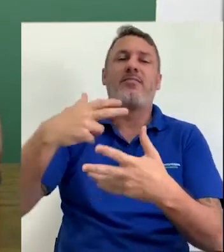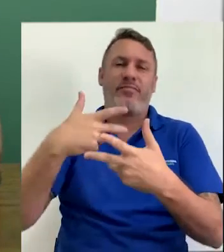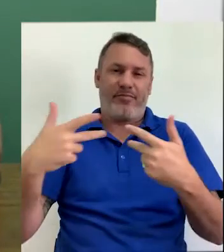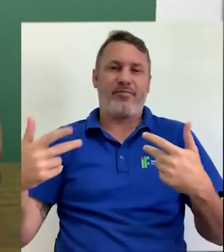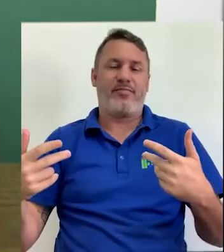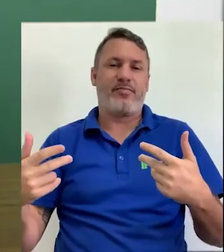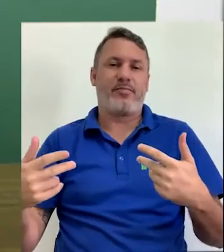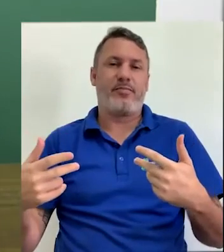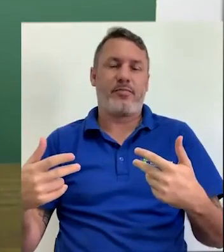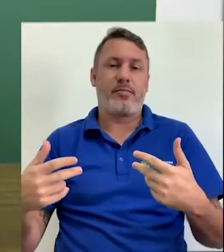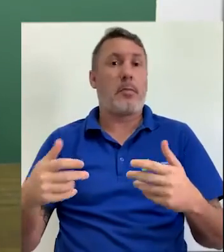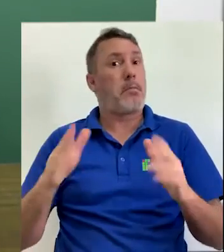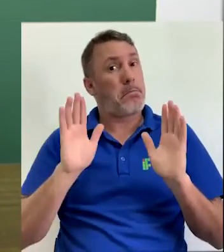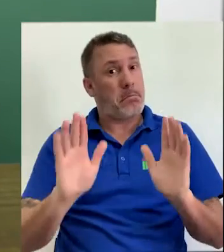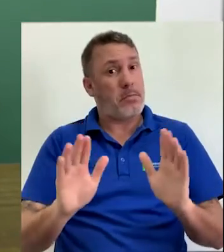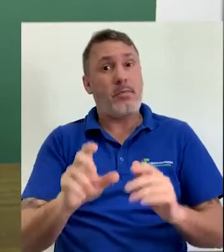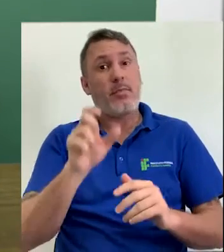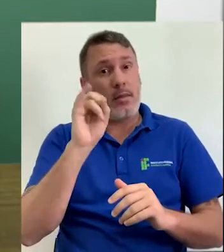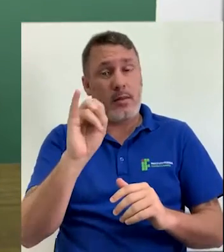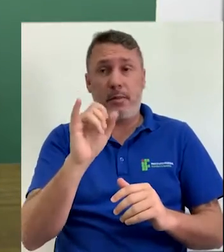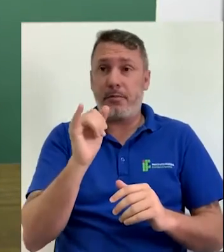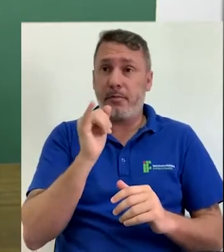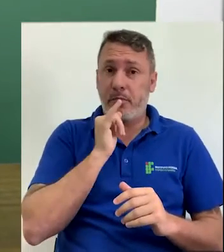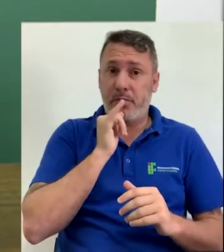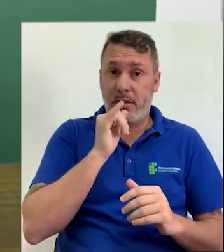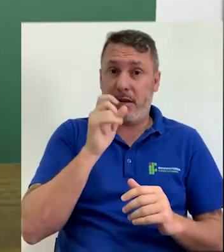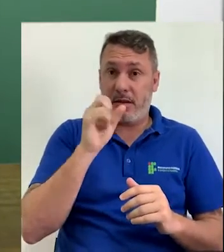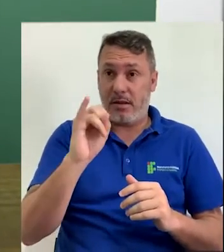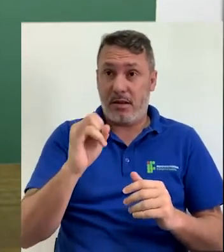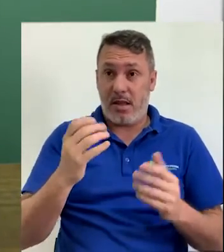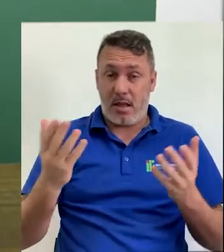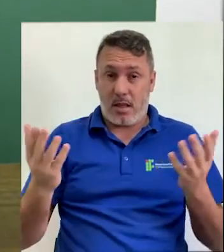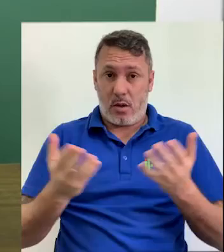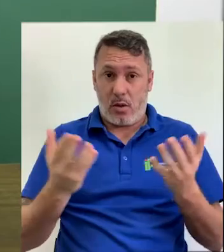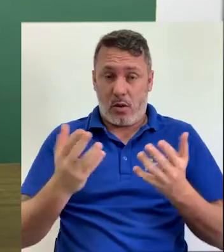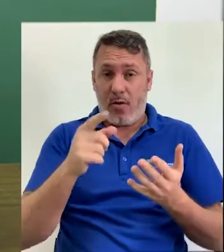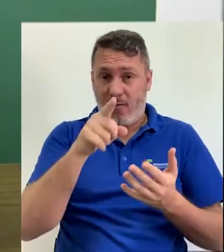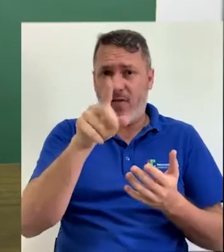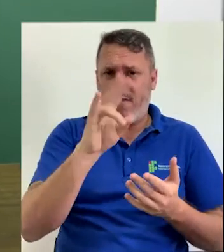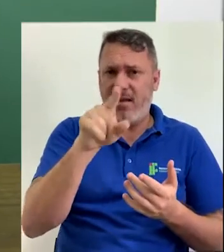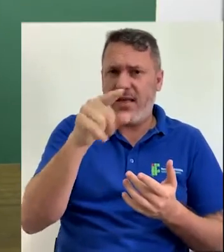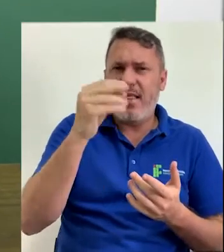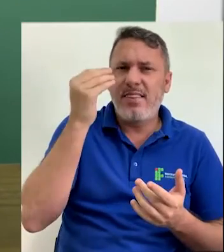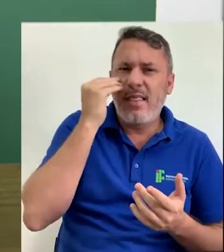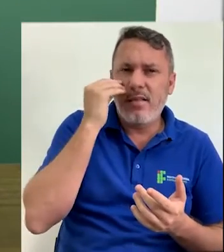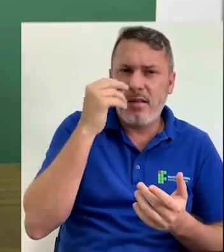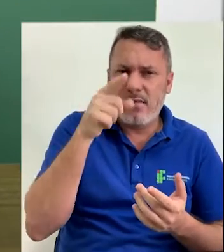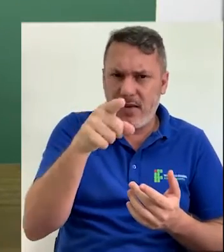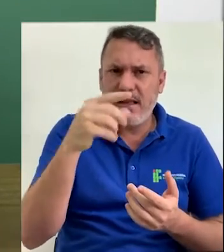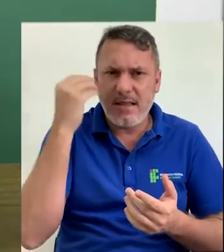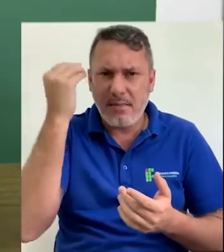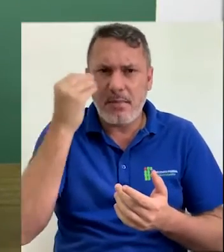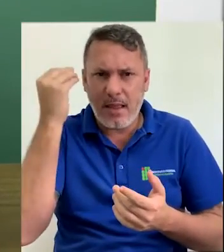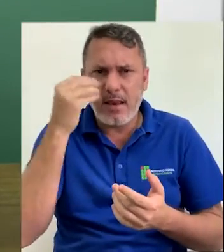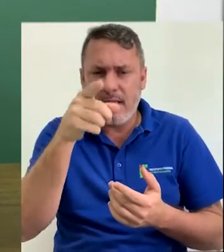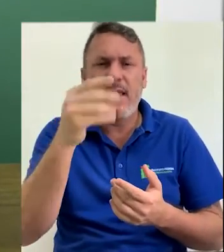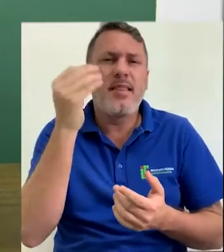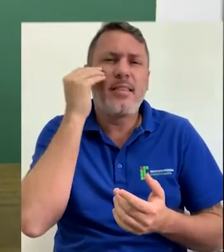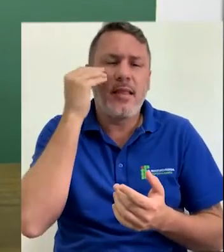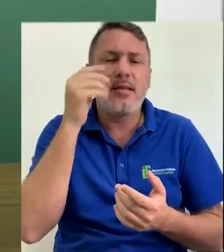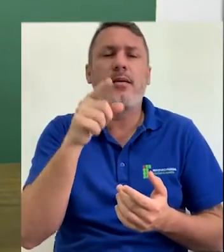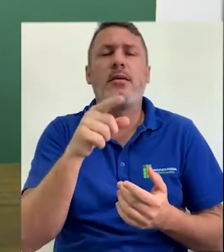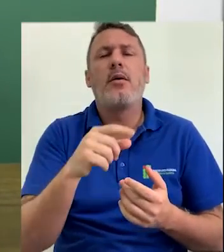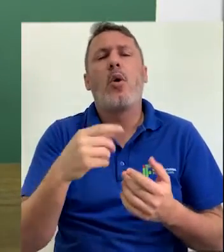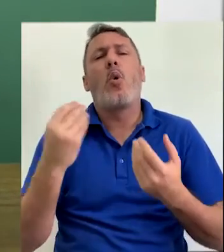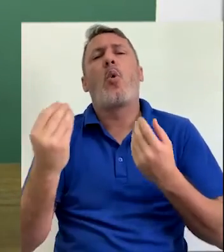Todavia, se eu for no Google agora e colocar, faça essa experiência, como fazer um